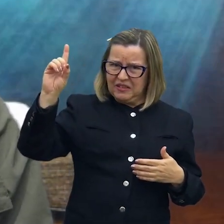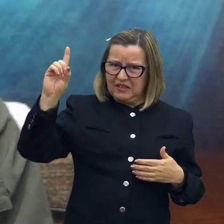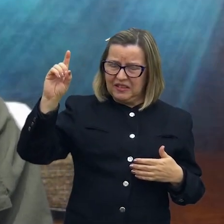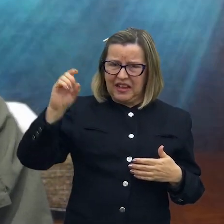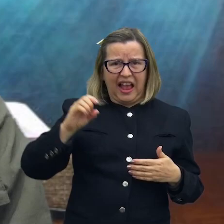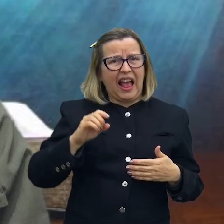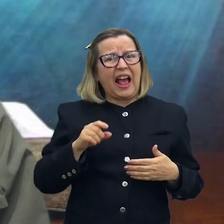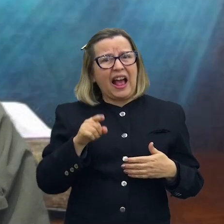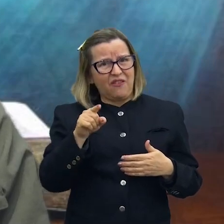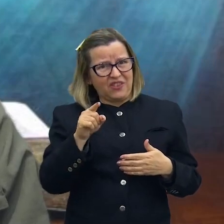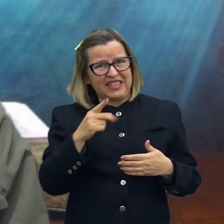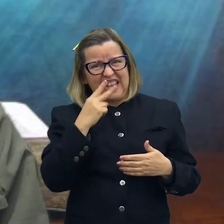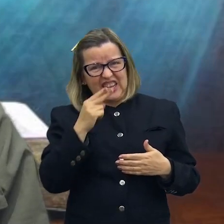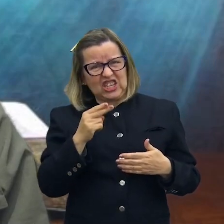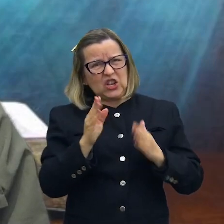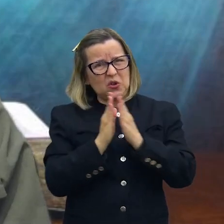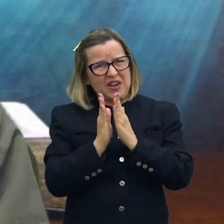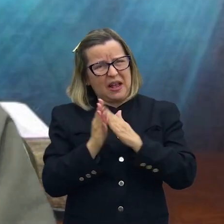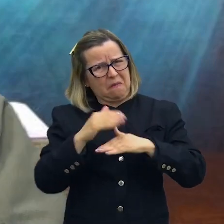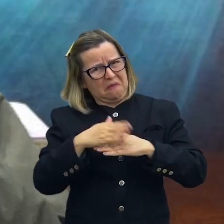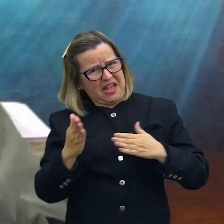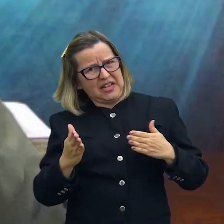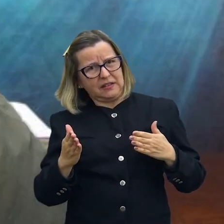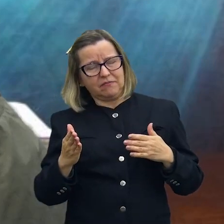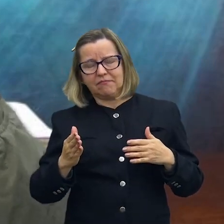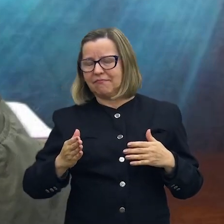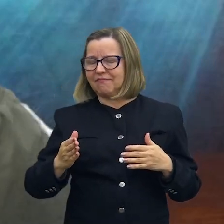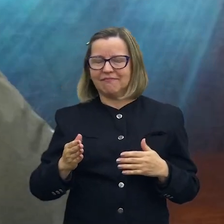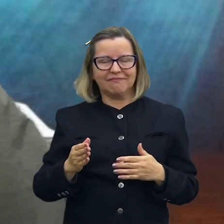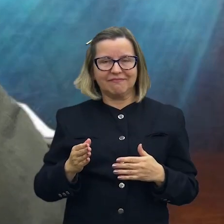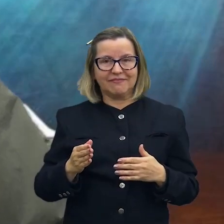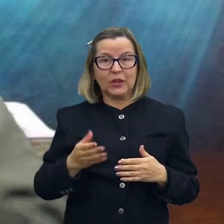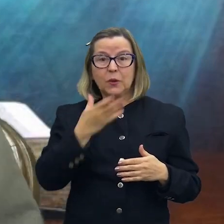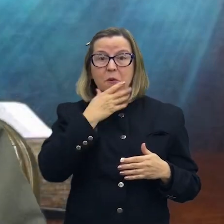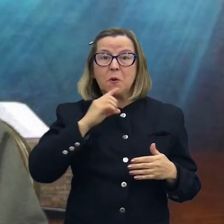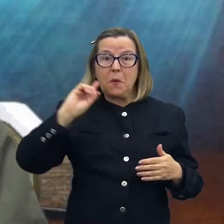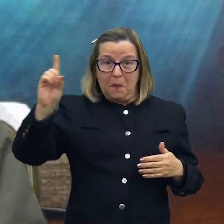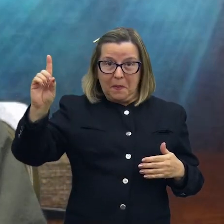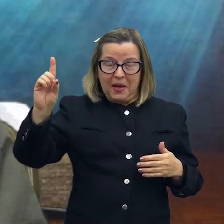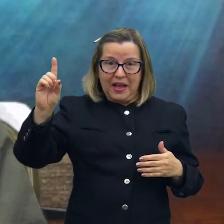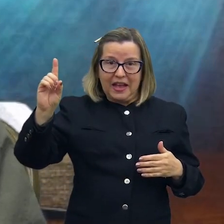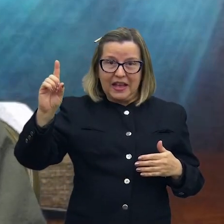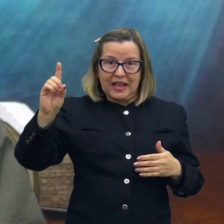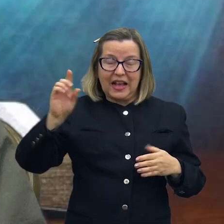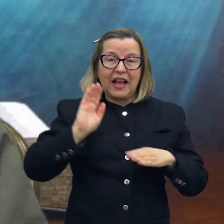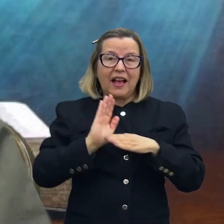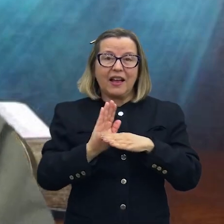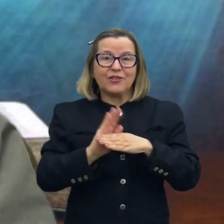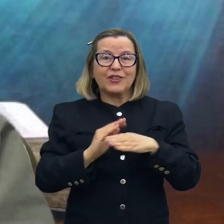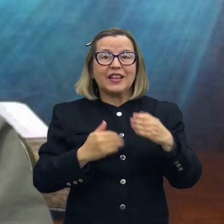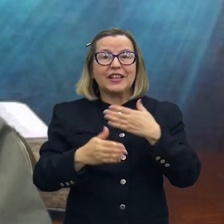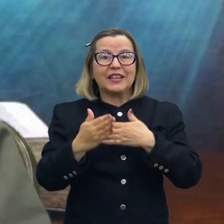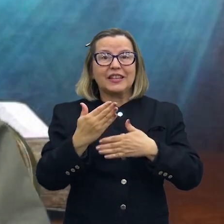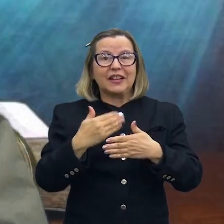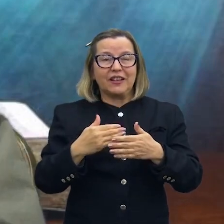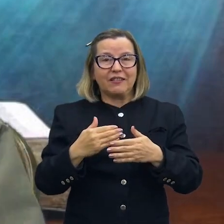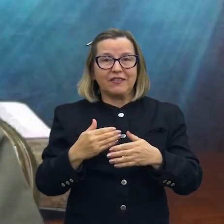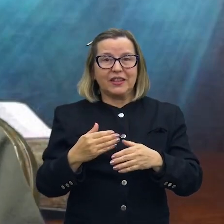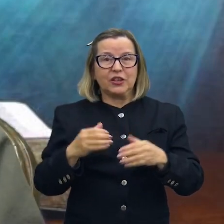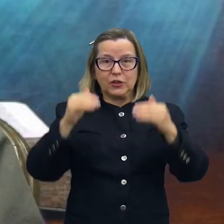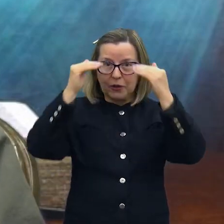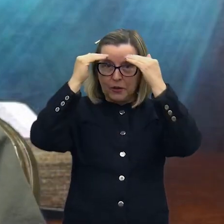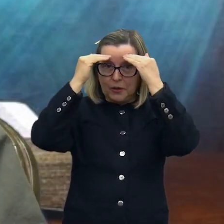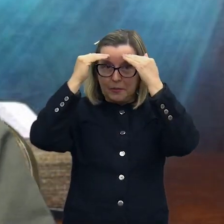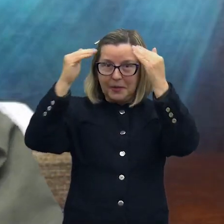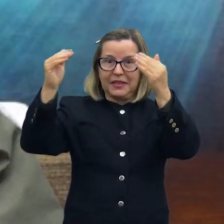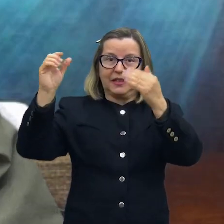vai resolver, sinto muito. O Pai trabalha mediante a sua palavra. Se você não senta e não